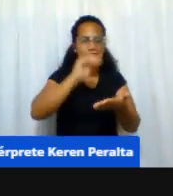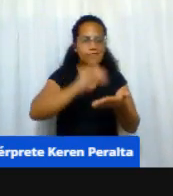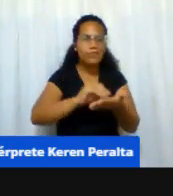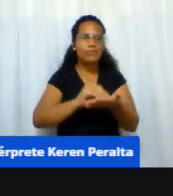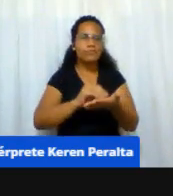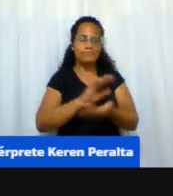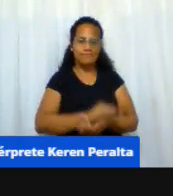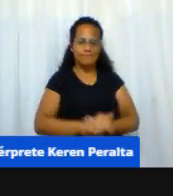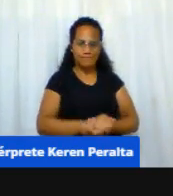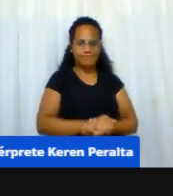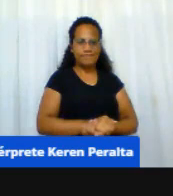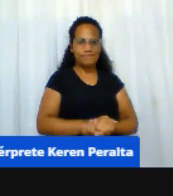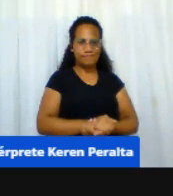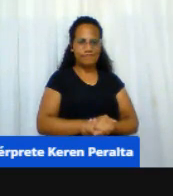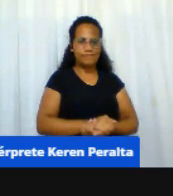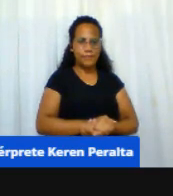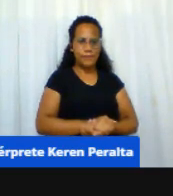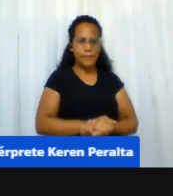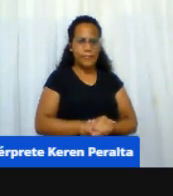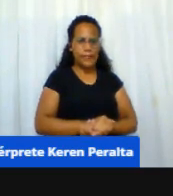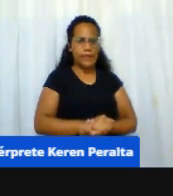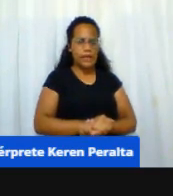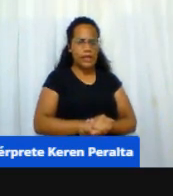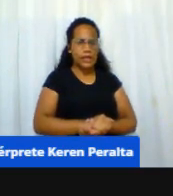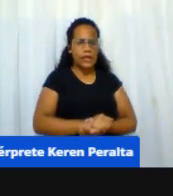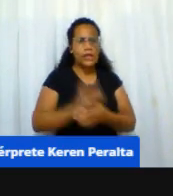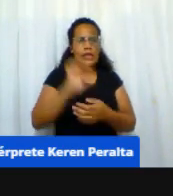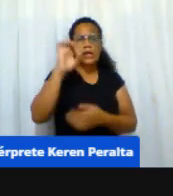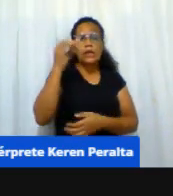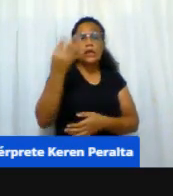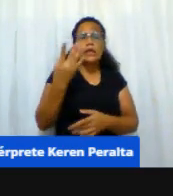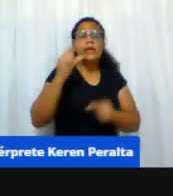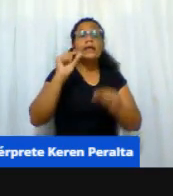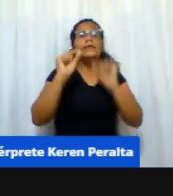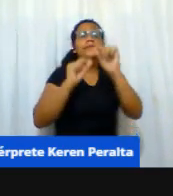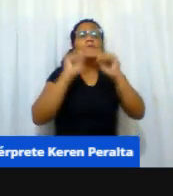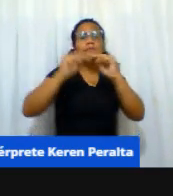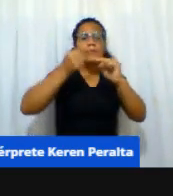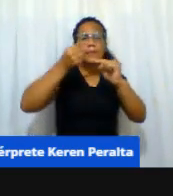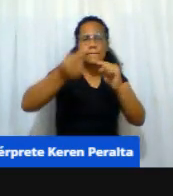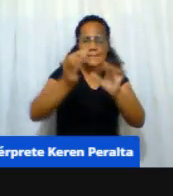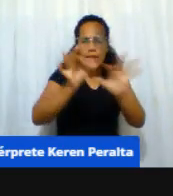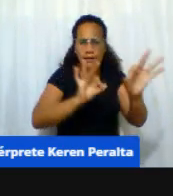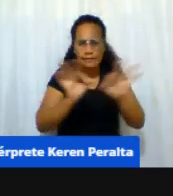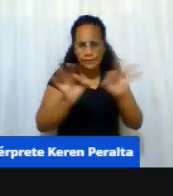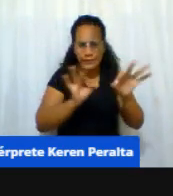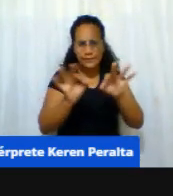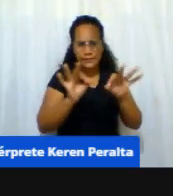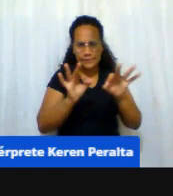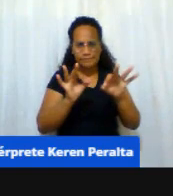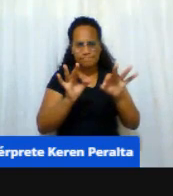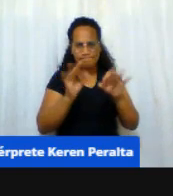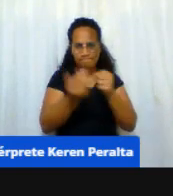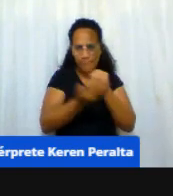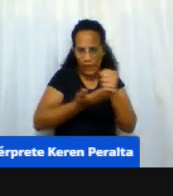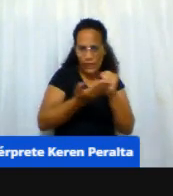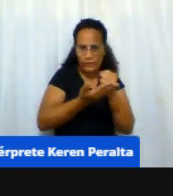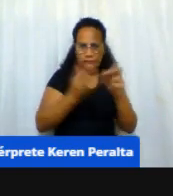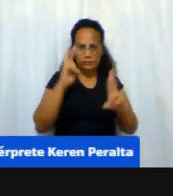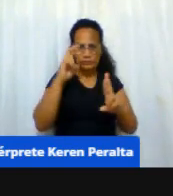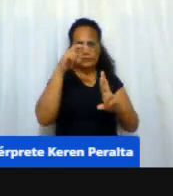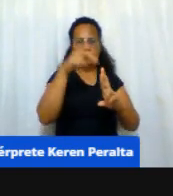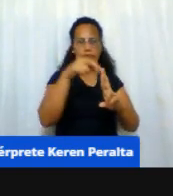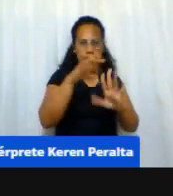Ocorre que, posterior à organização da versão preliminar do nosso referencial, com o empreendimento